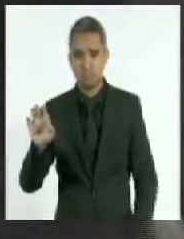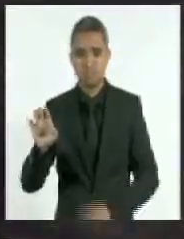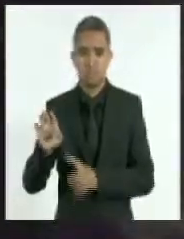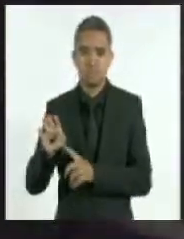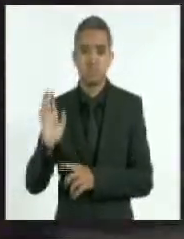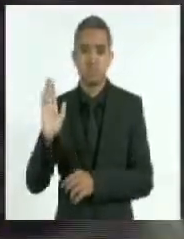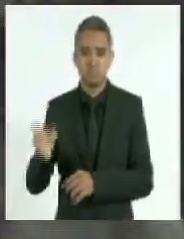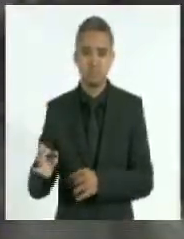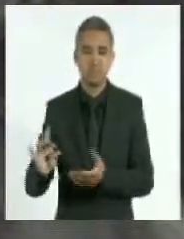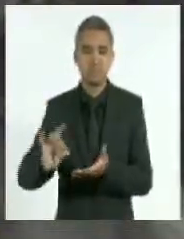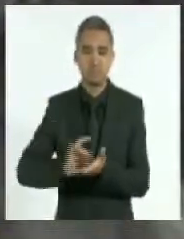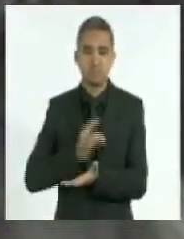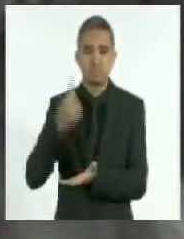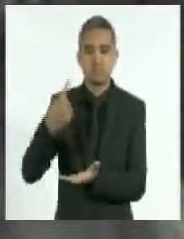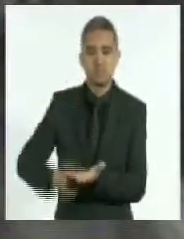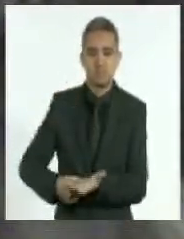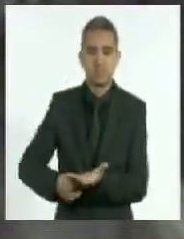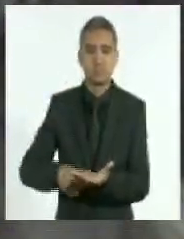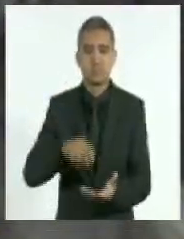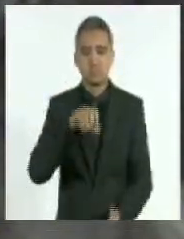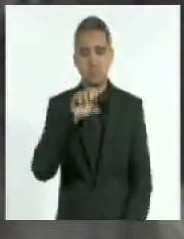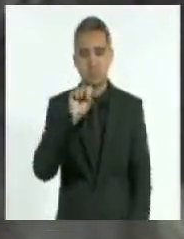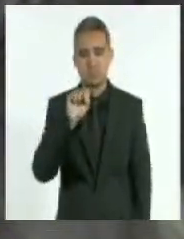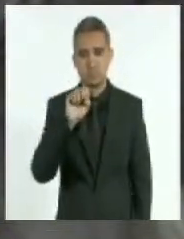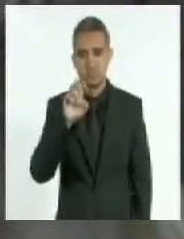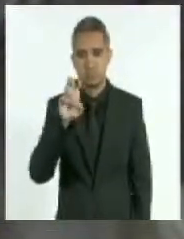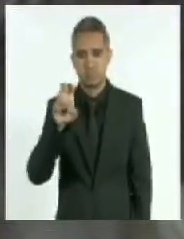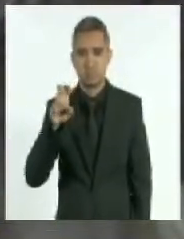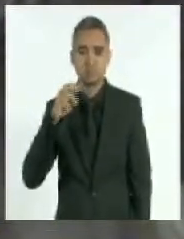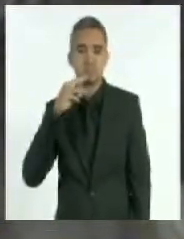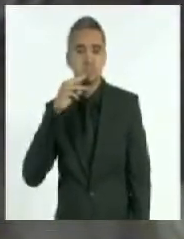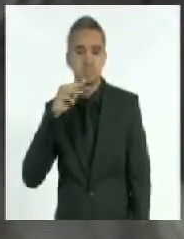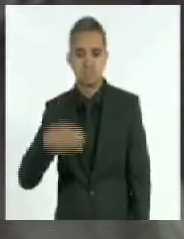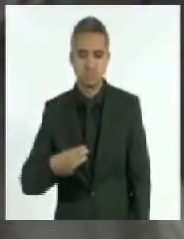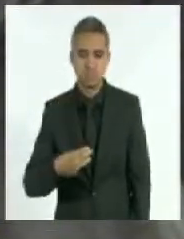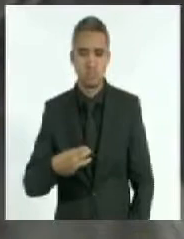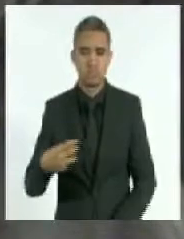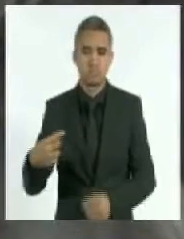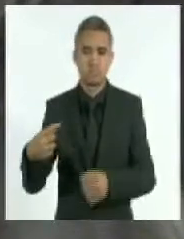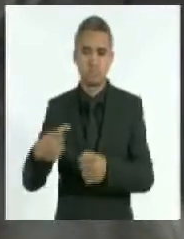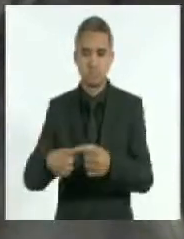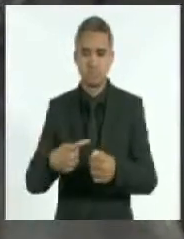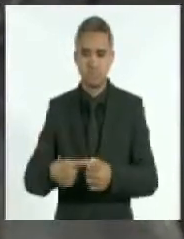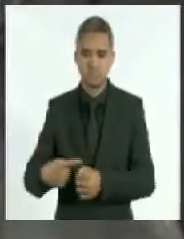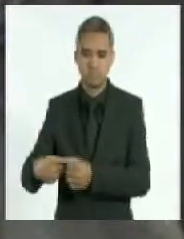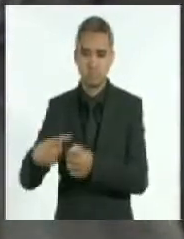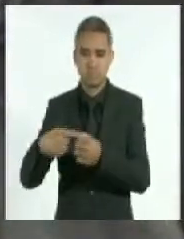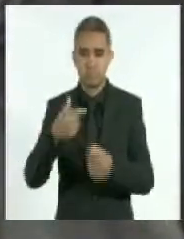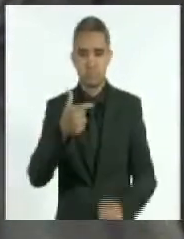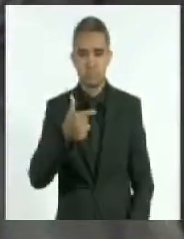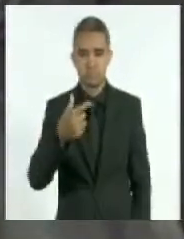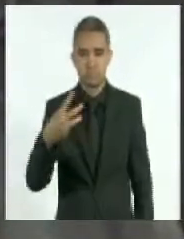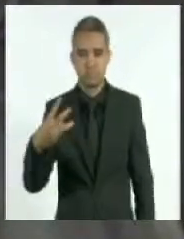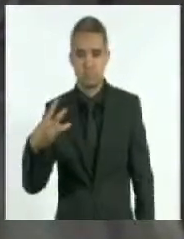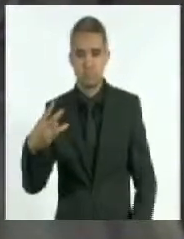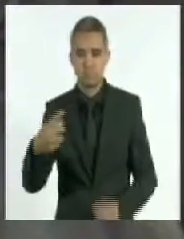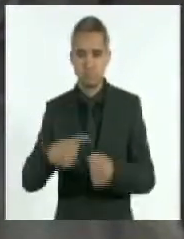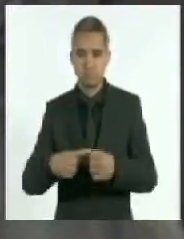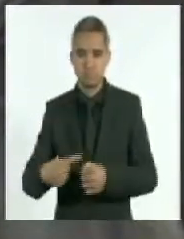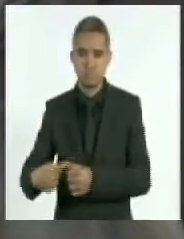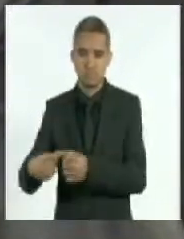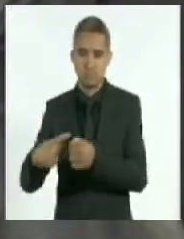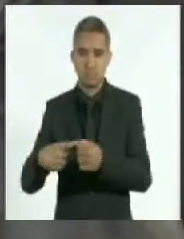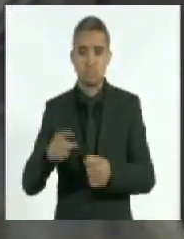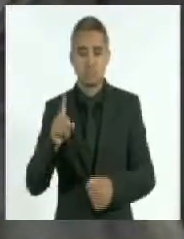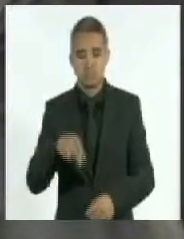no valor de 85 milhões, uma parceria para instituir entre 23 municípios, que esses 23 municípios correspondem a